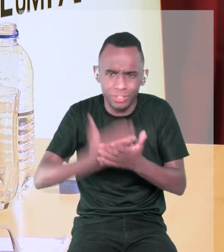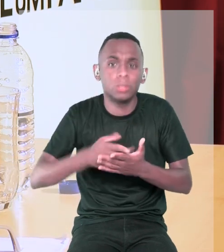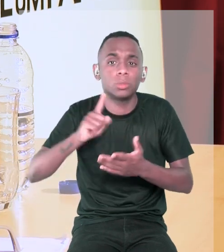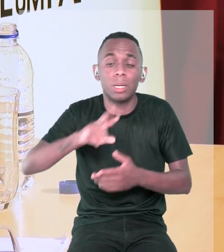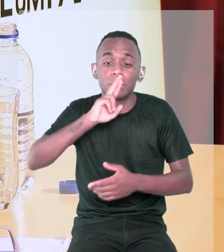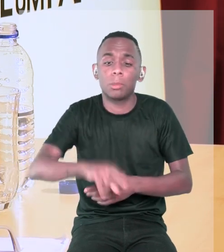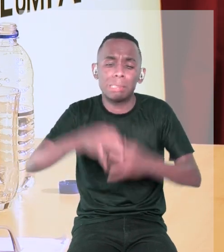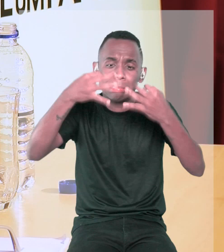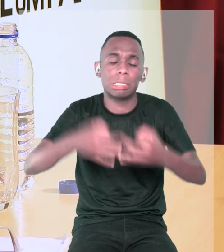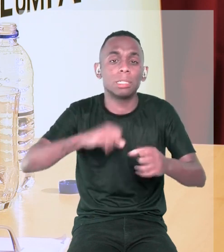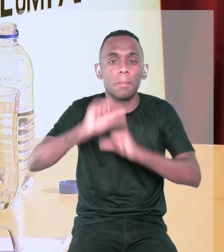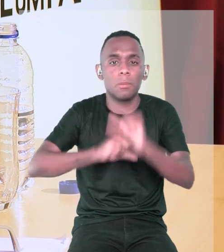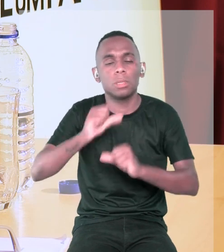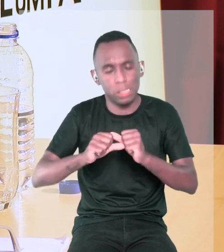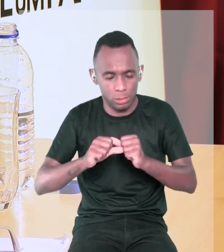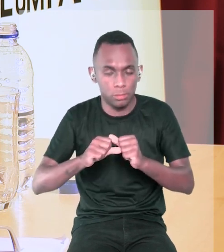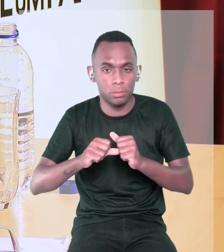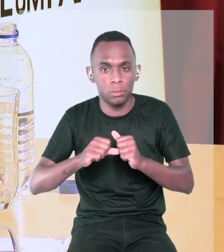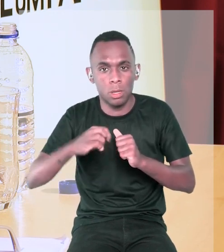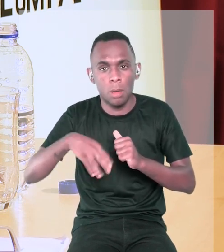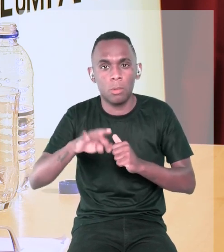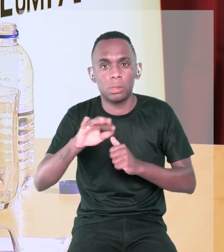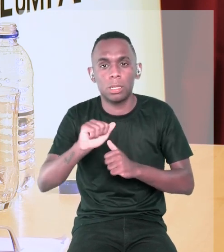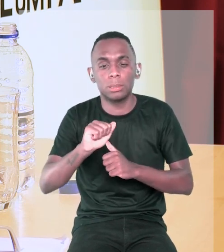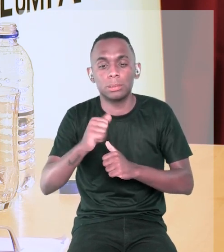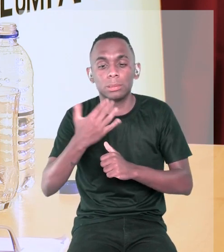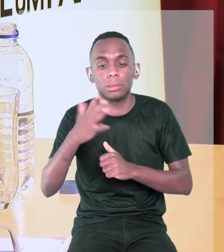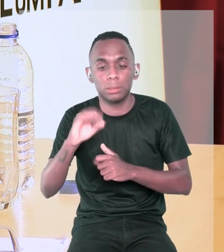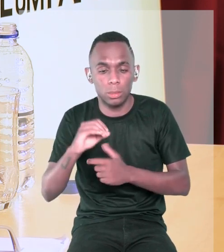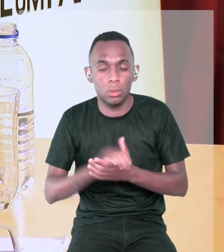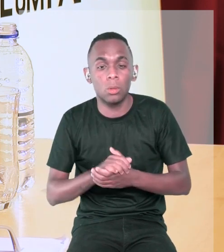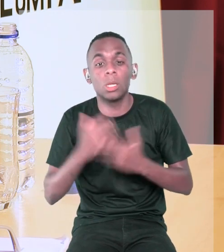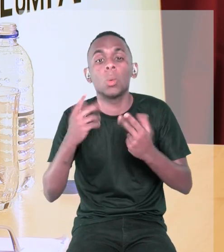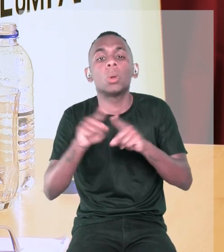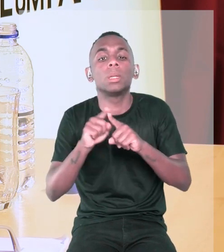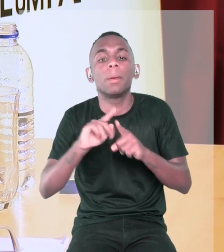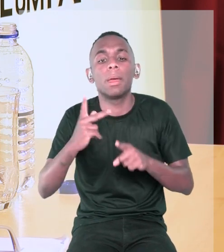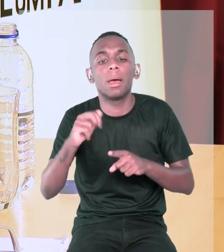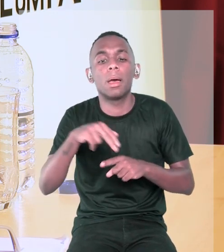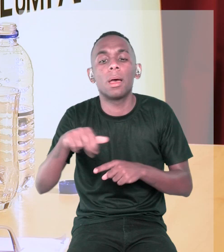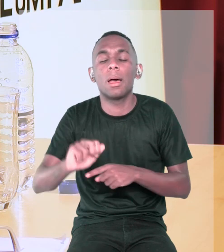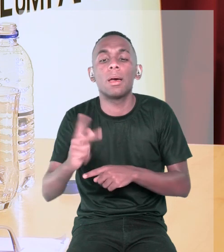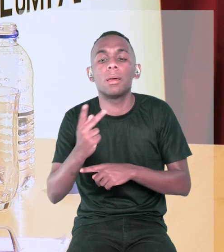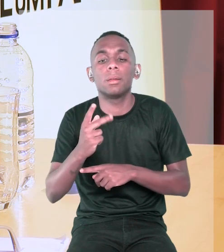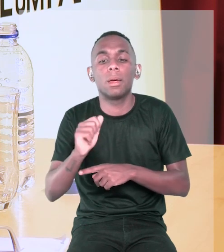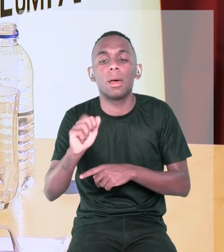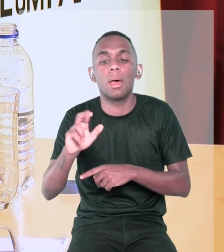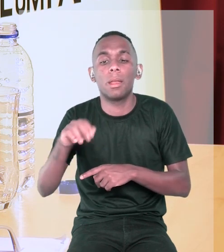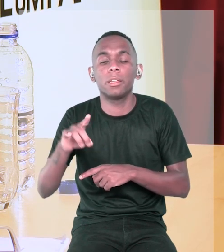chamava de vida do espírito. Agora, parte do problema é o modo pelo qual a nossa tradição